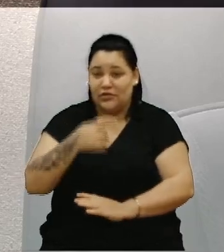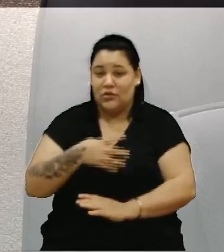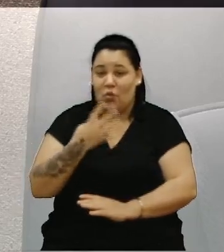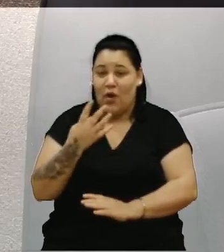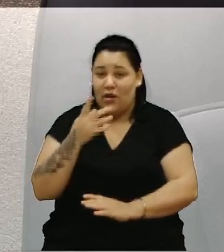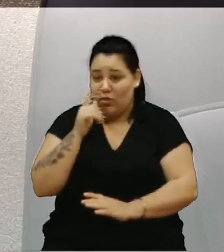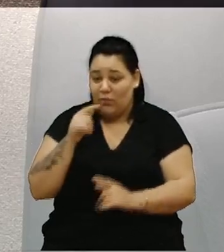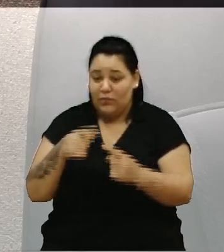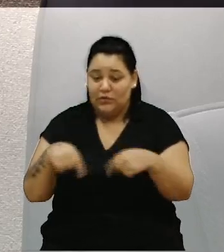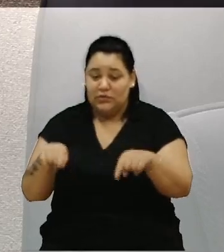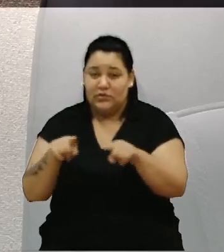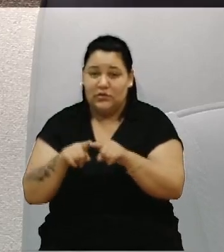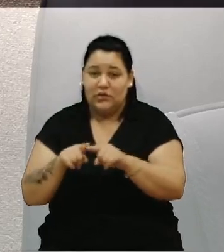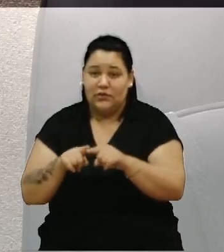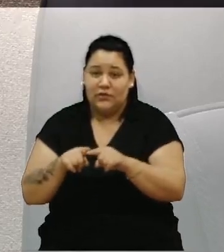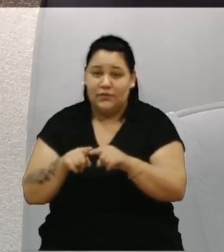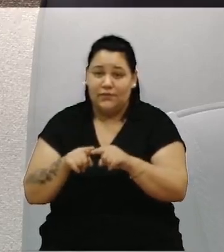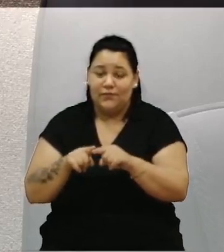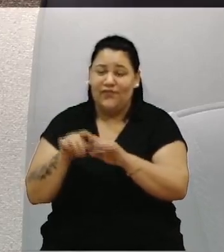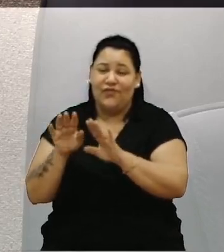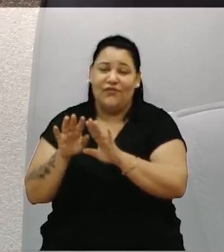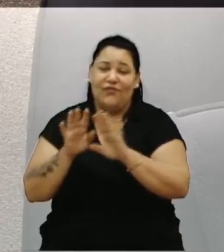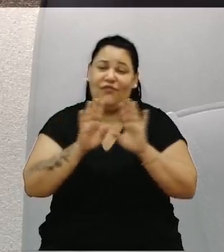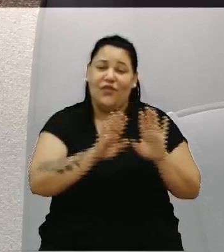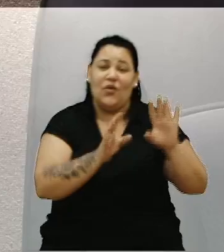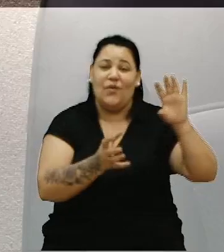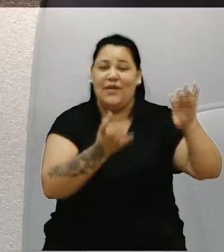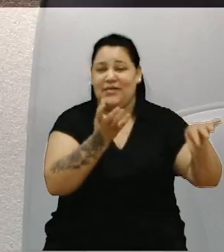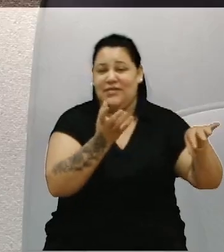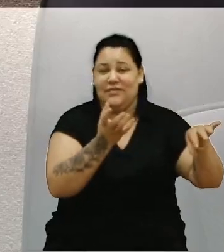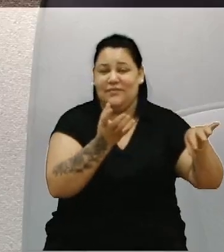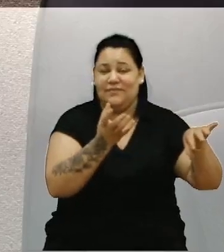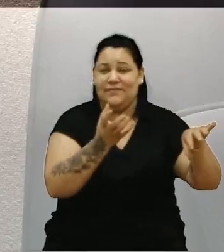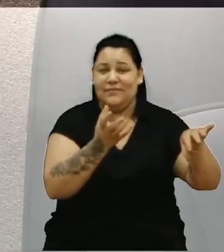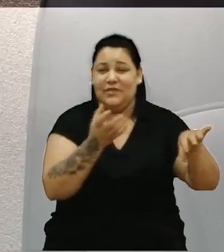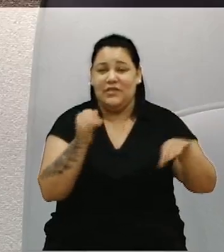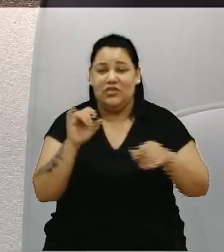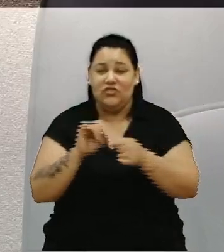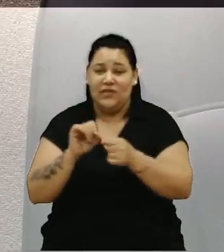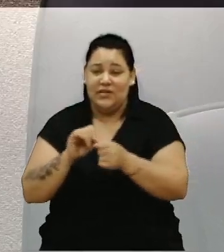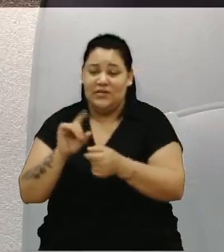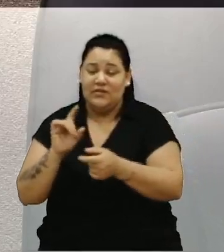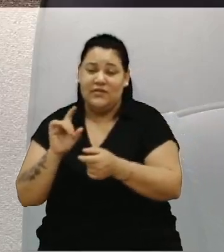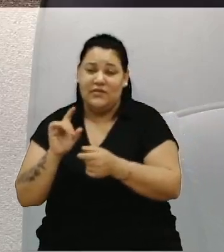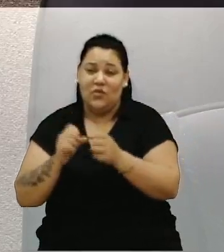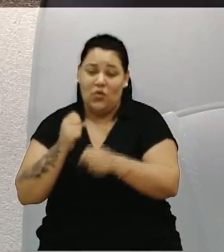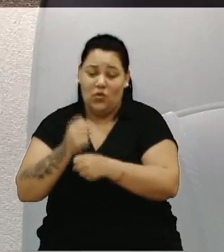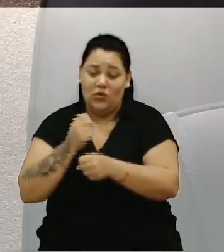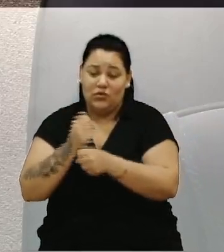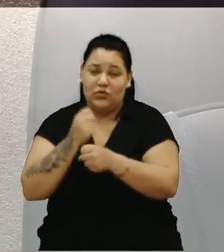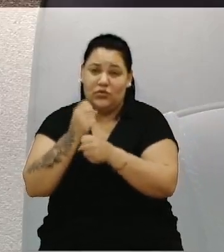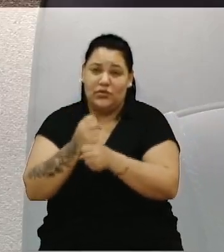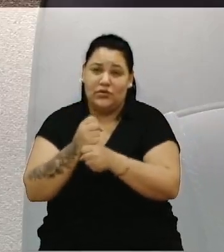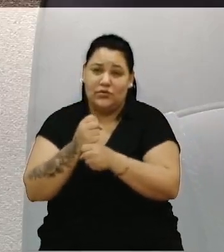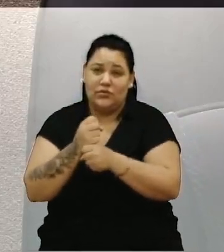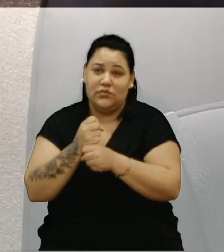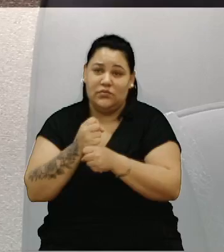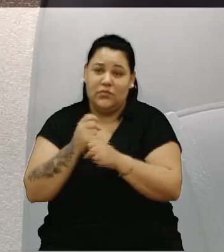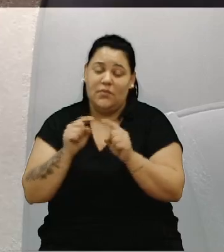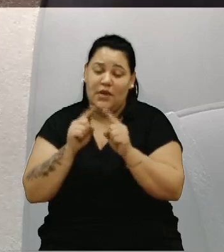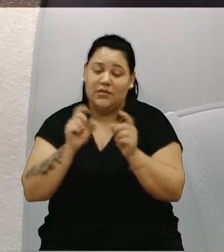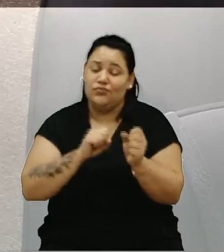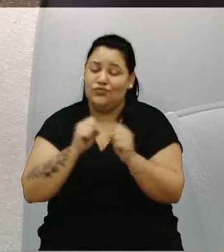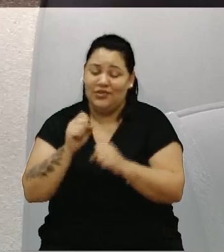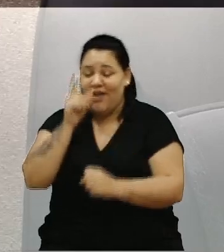de uma pasta para outra, tivessem sido executados, talvez pudessem ter amortecido, né? Não digo que não aconteceria o que aconteceu, mas